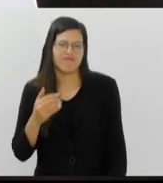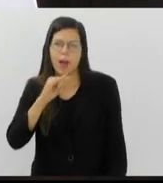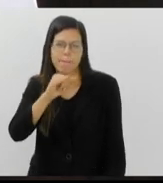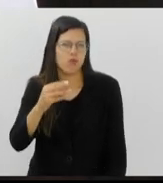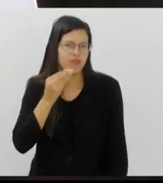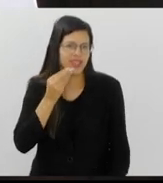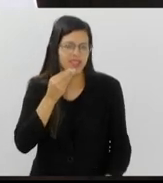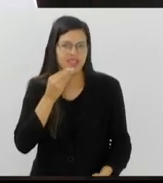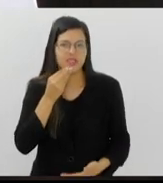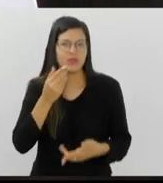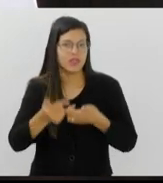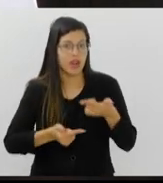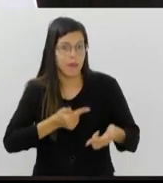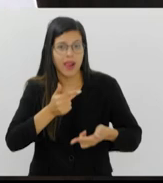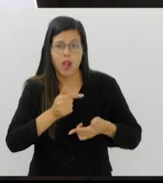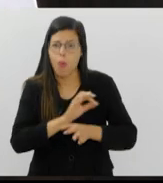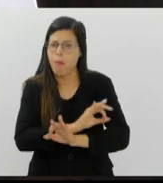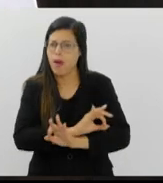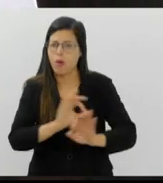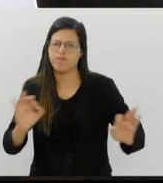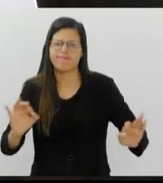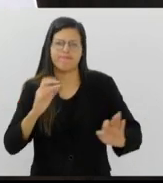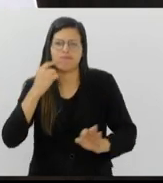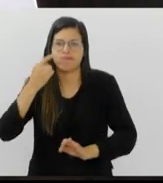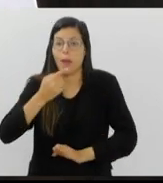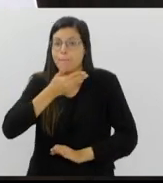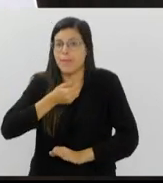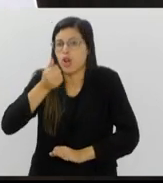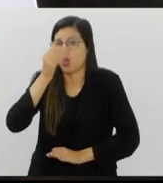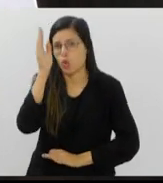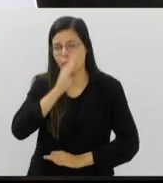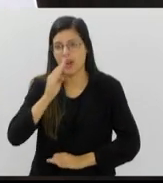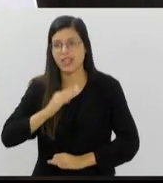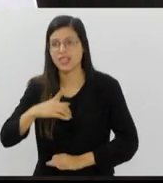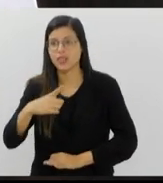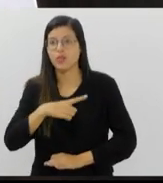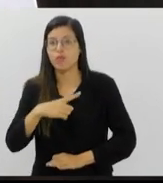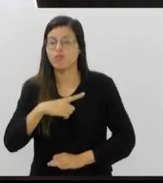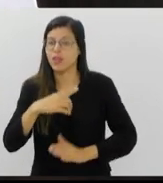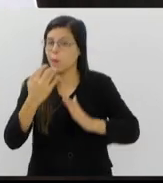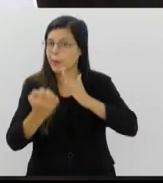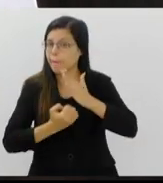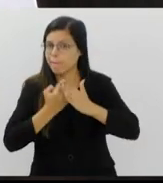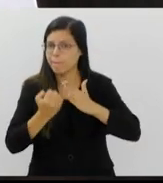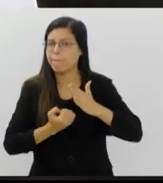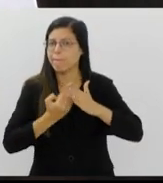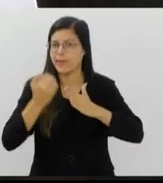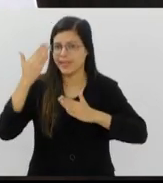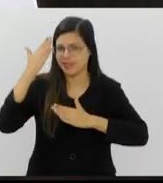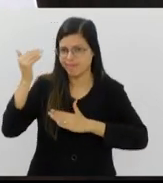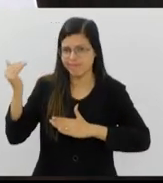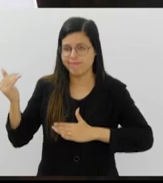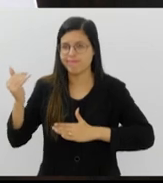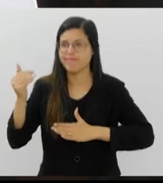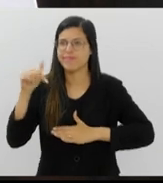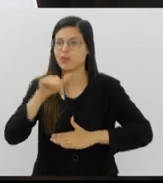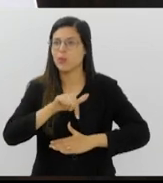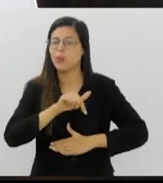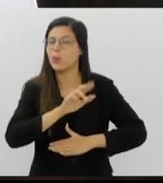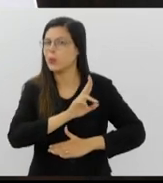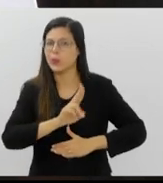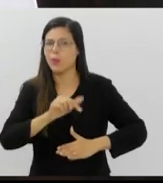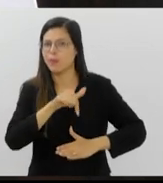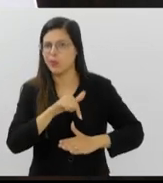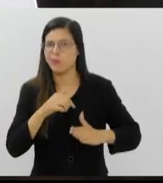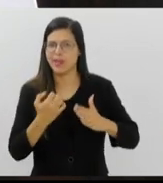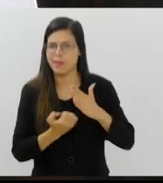grande advogada, uma das melhores advogadas do Brasil, tem um escritório de renome, é o nome desse escritório, mas não,